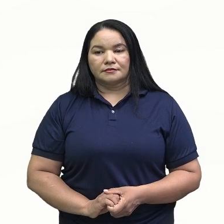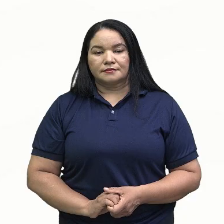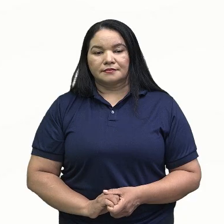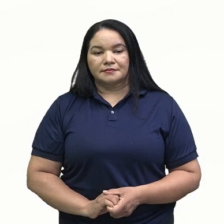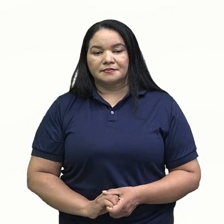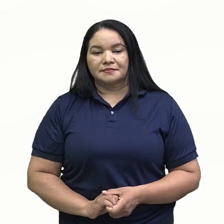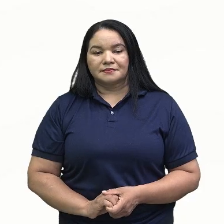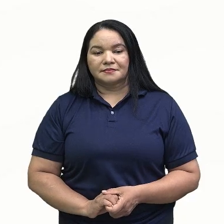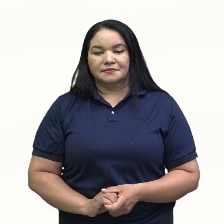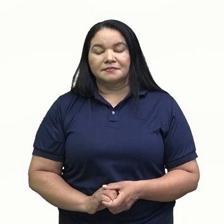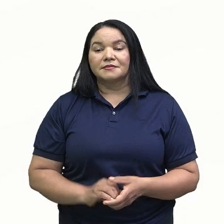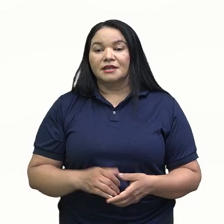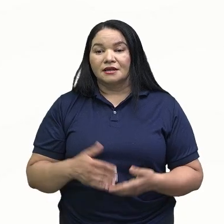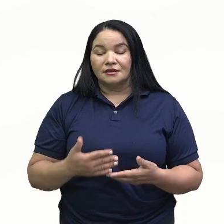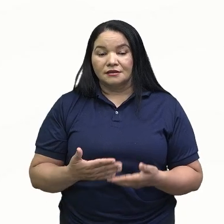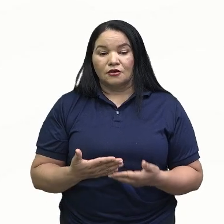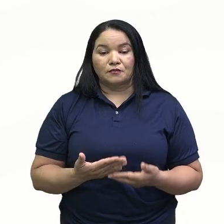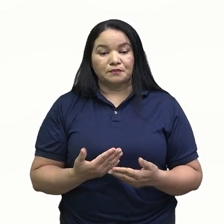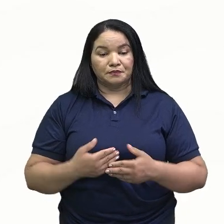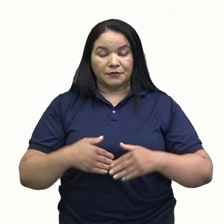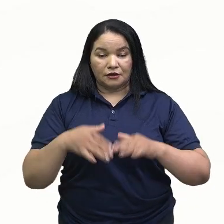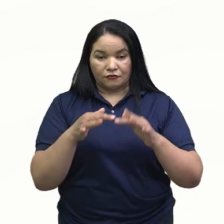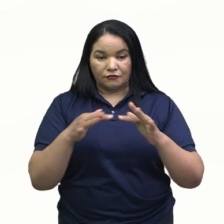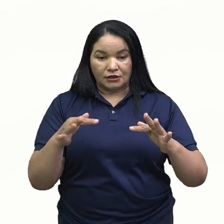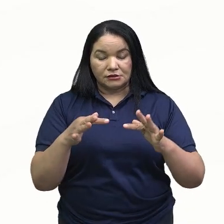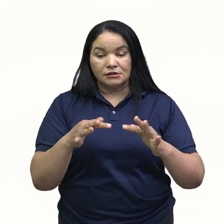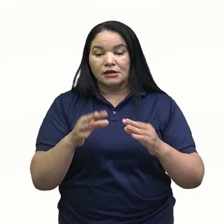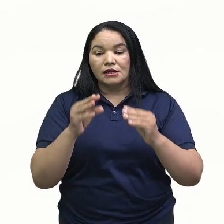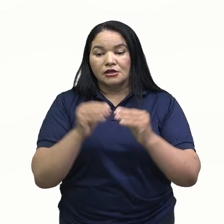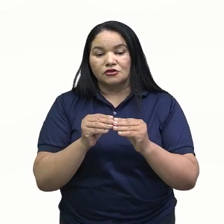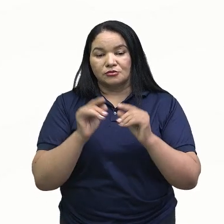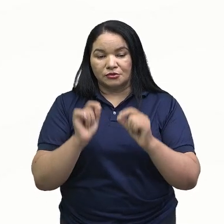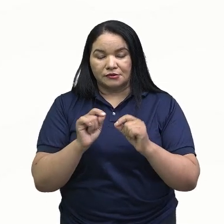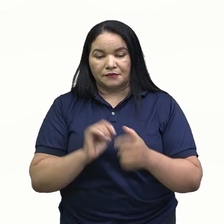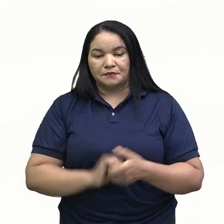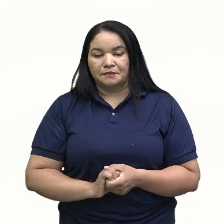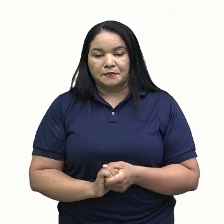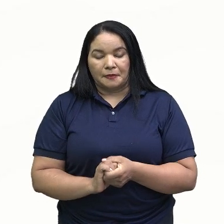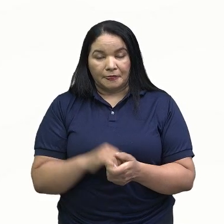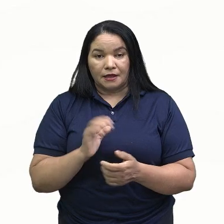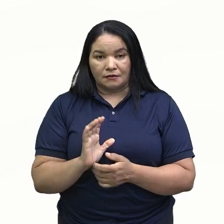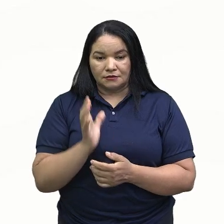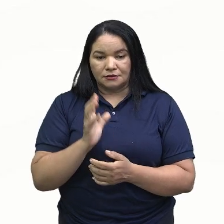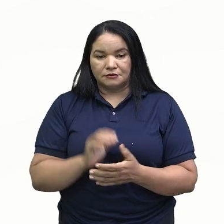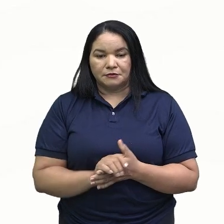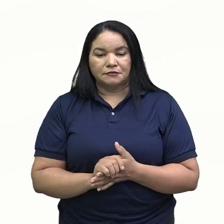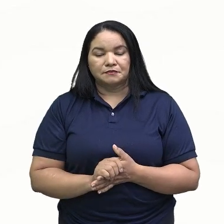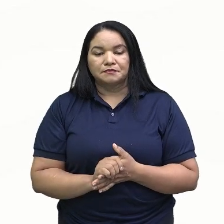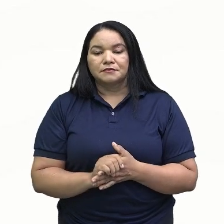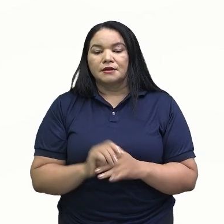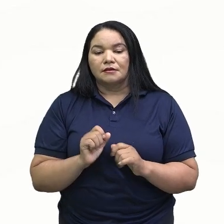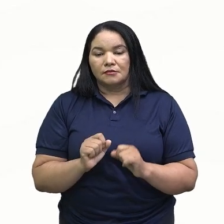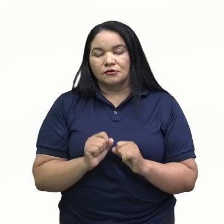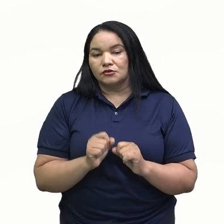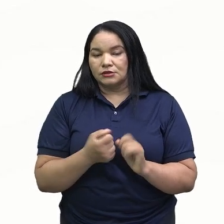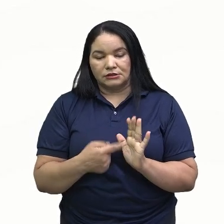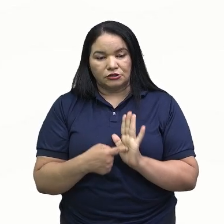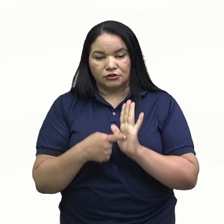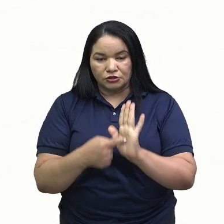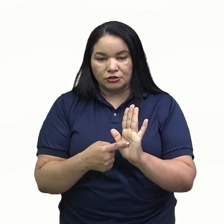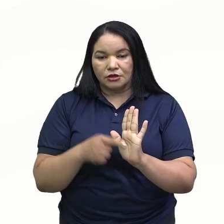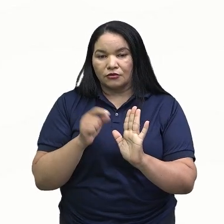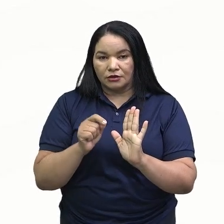essas expressões, né, elas resumem aí uma determinada situação. Então, as expressões partitivas são aquelas que indicam